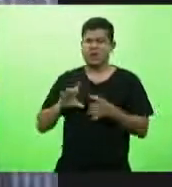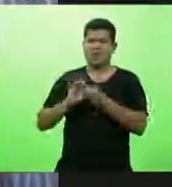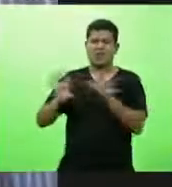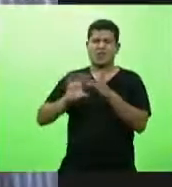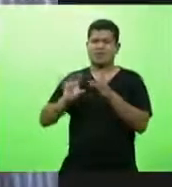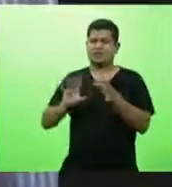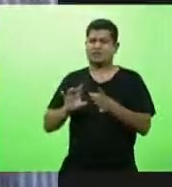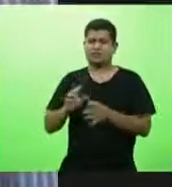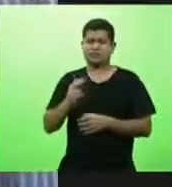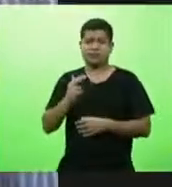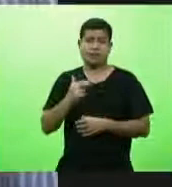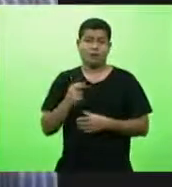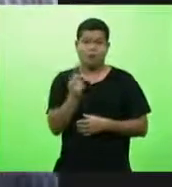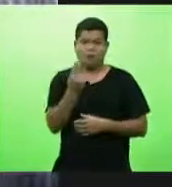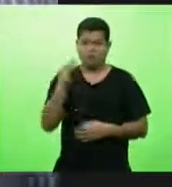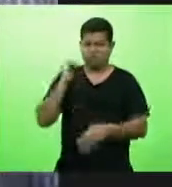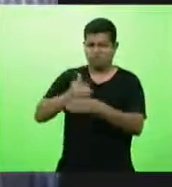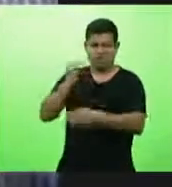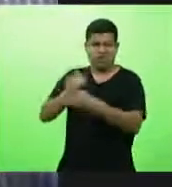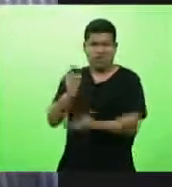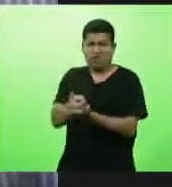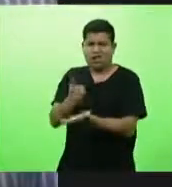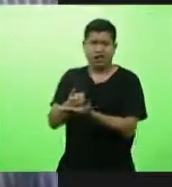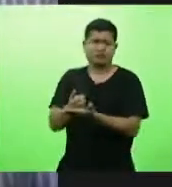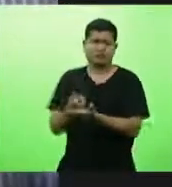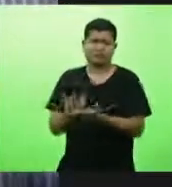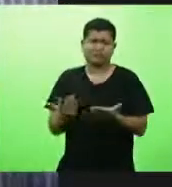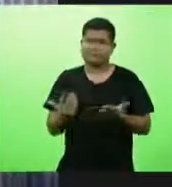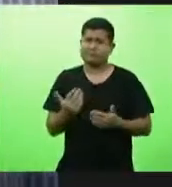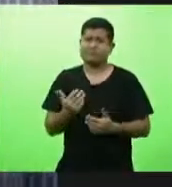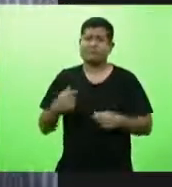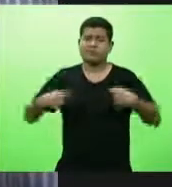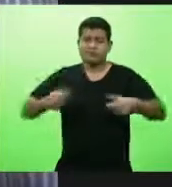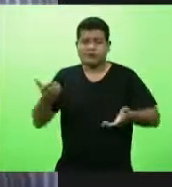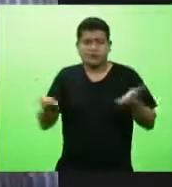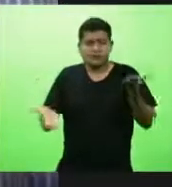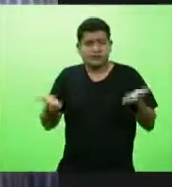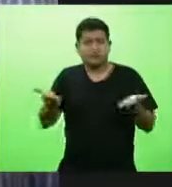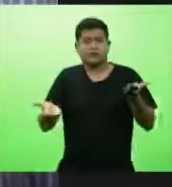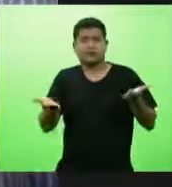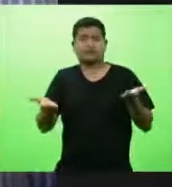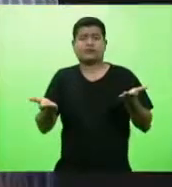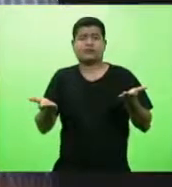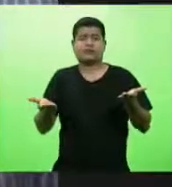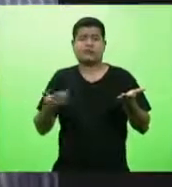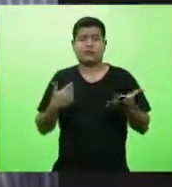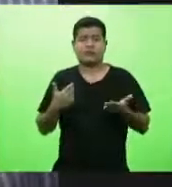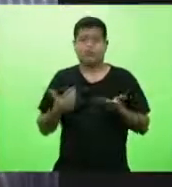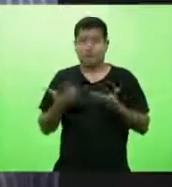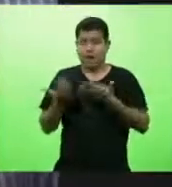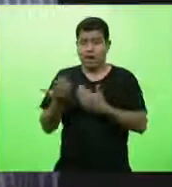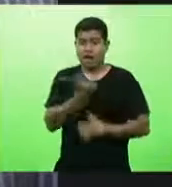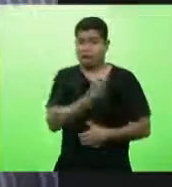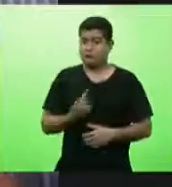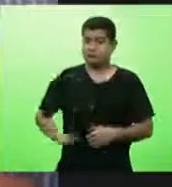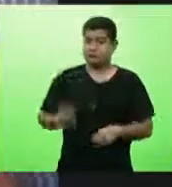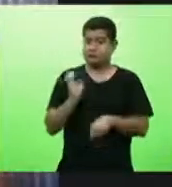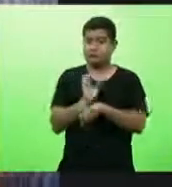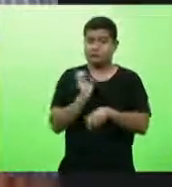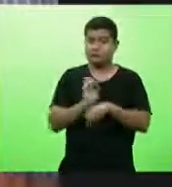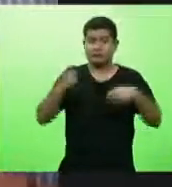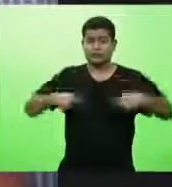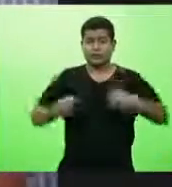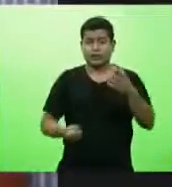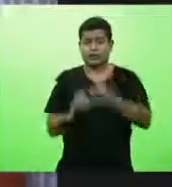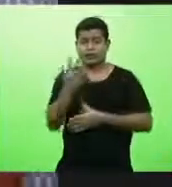nem extrema do outro. O governo do Estado precisa criar um modo, por exemplo, municípios que